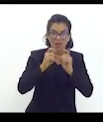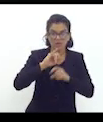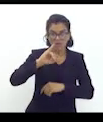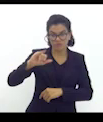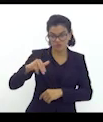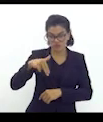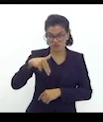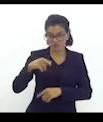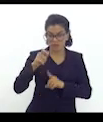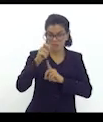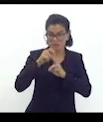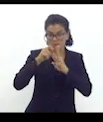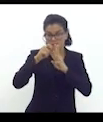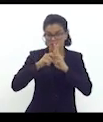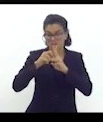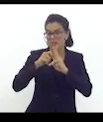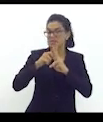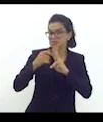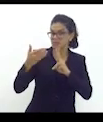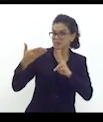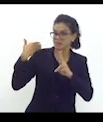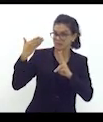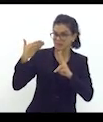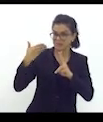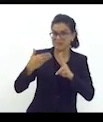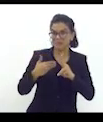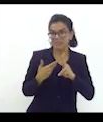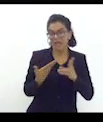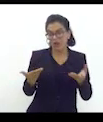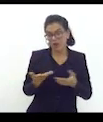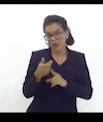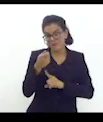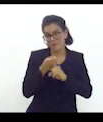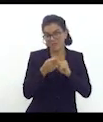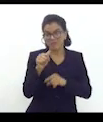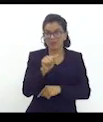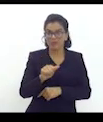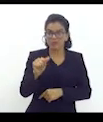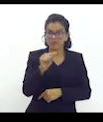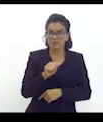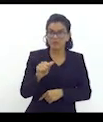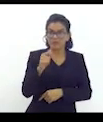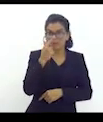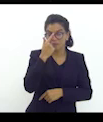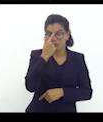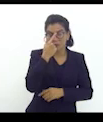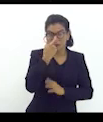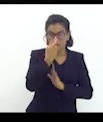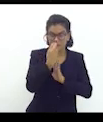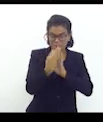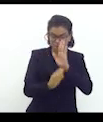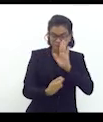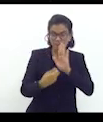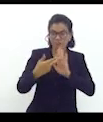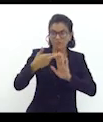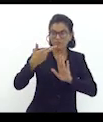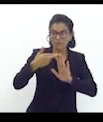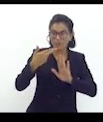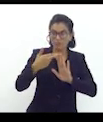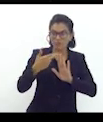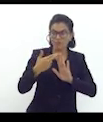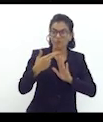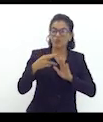passado, nós já passamos junho, julho, agora estamos em agosto, a minuta da resolução do Ministério